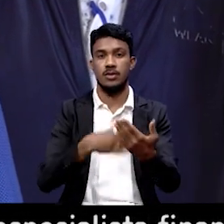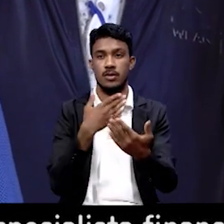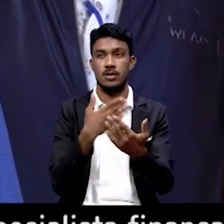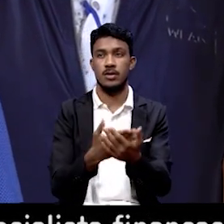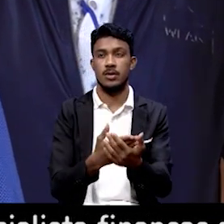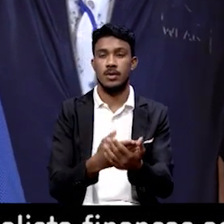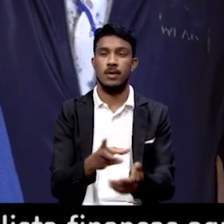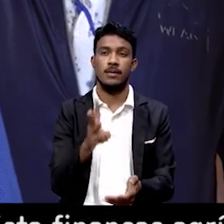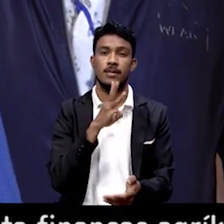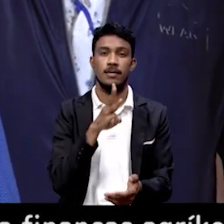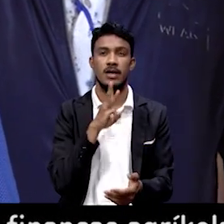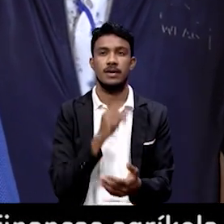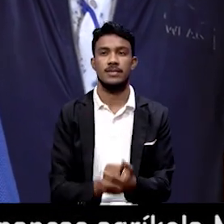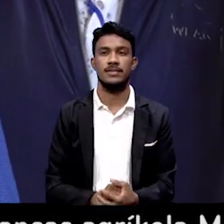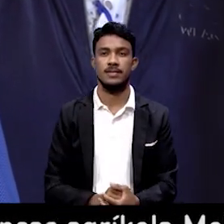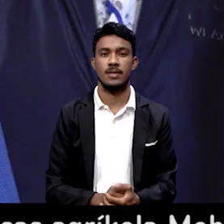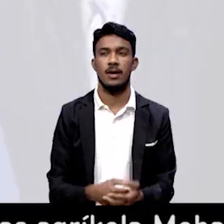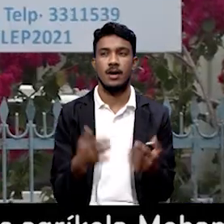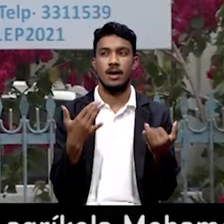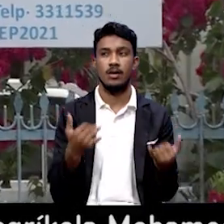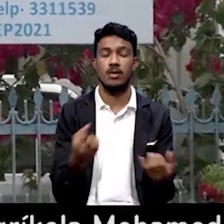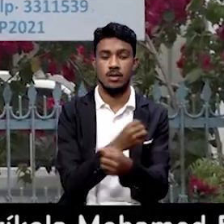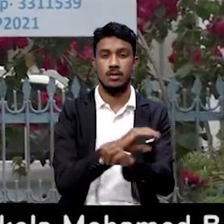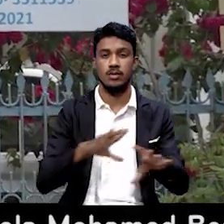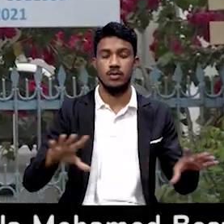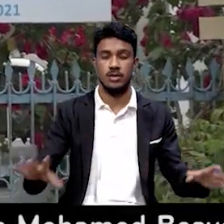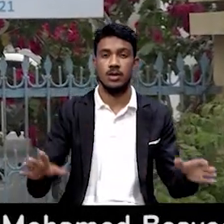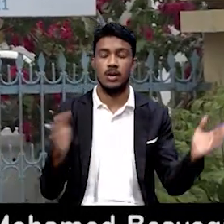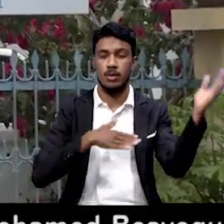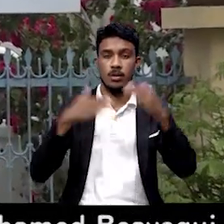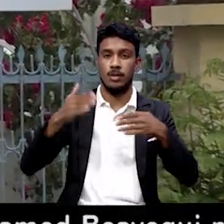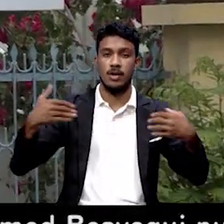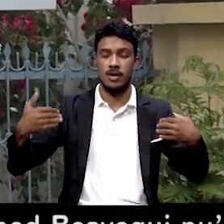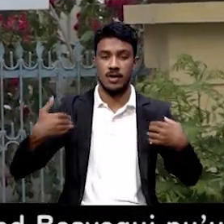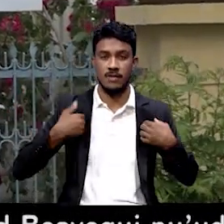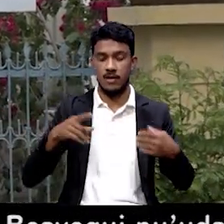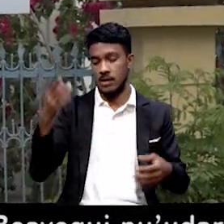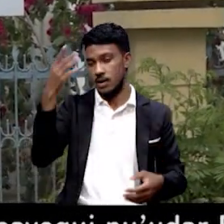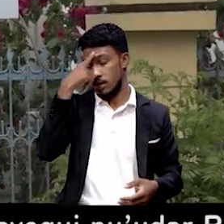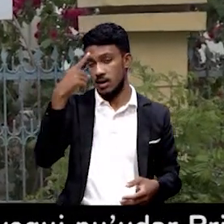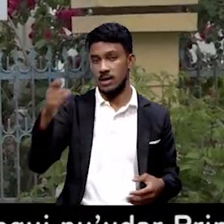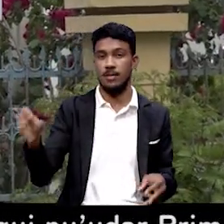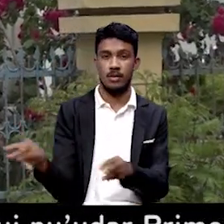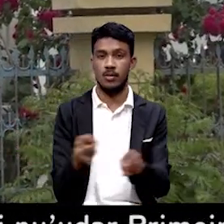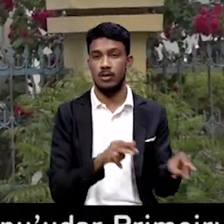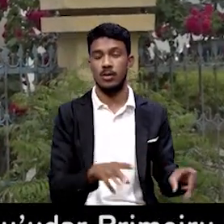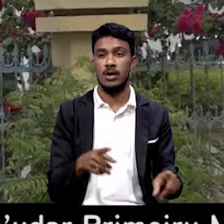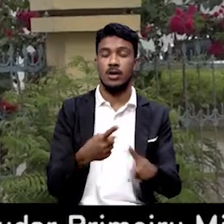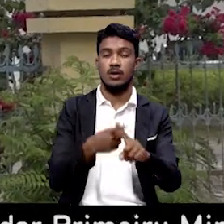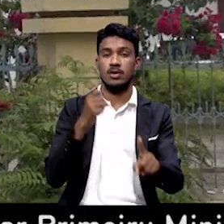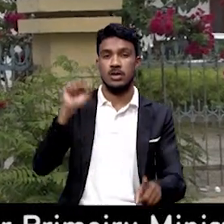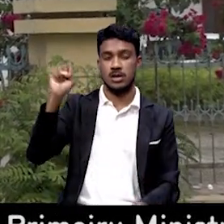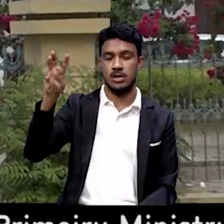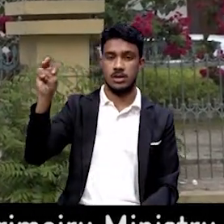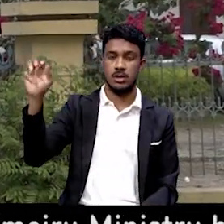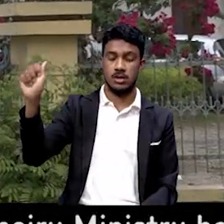Saneamento, agora abandonar. O problema que acontece também a transformação do SAS para